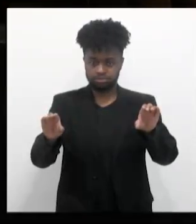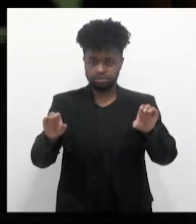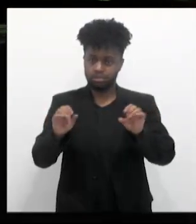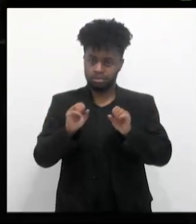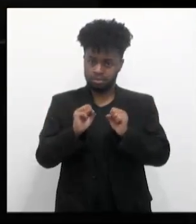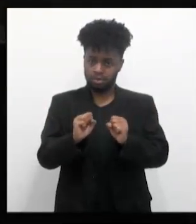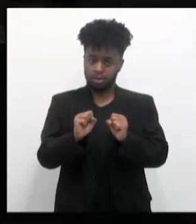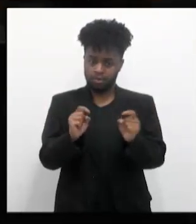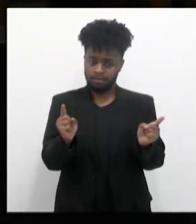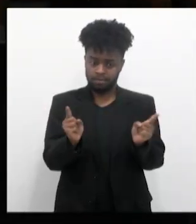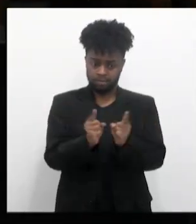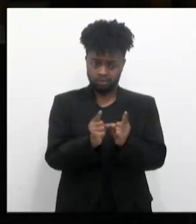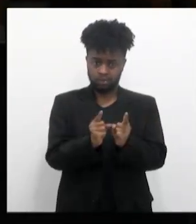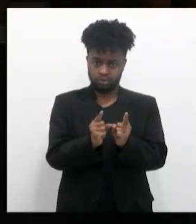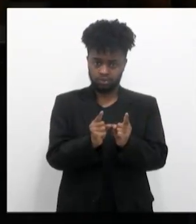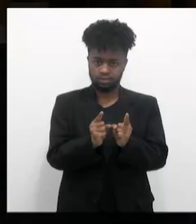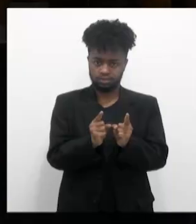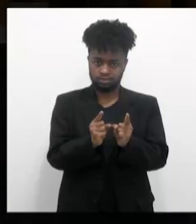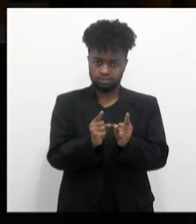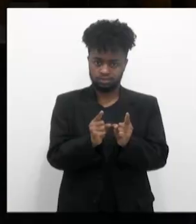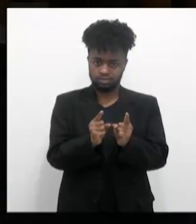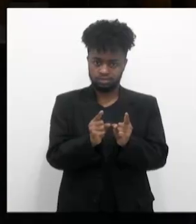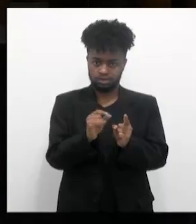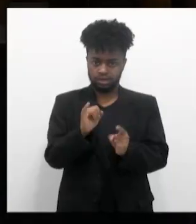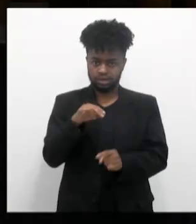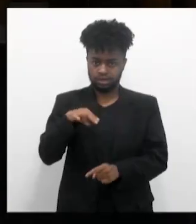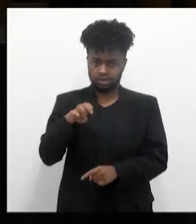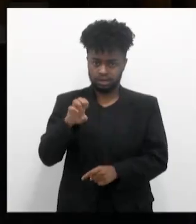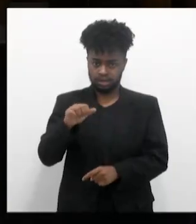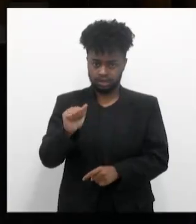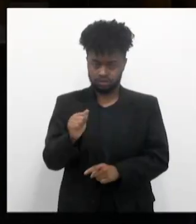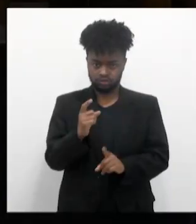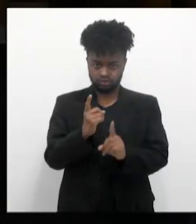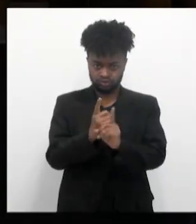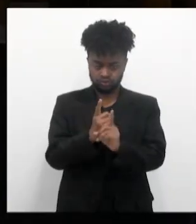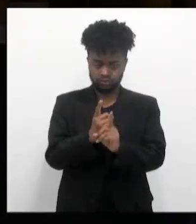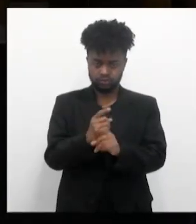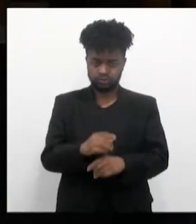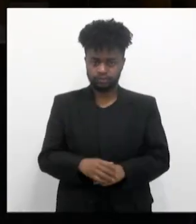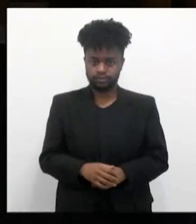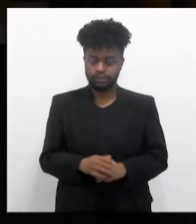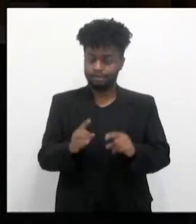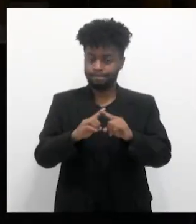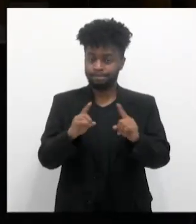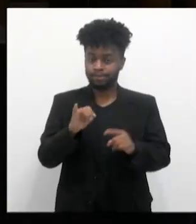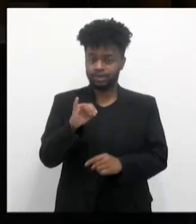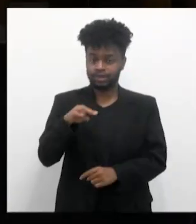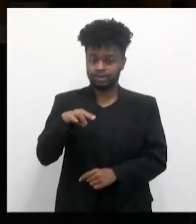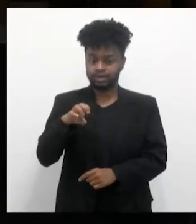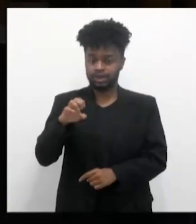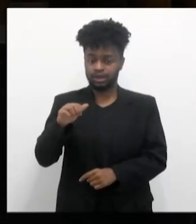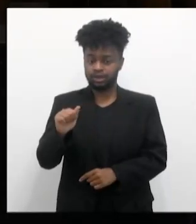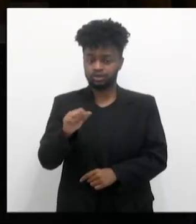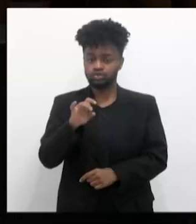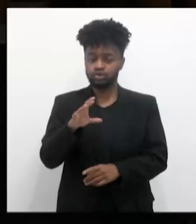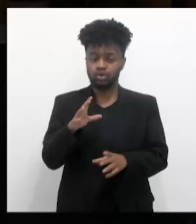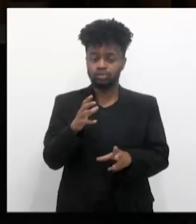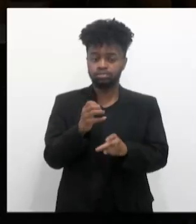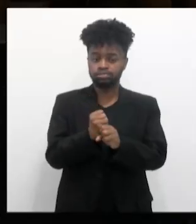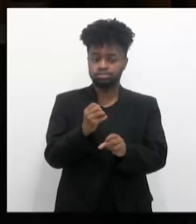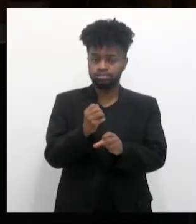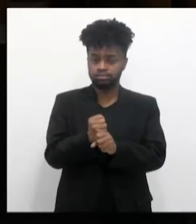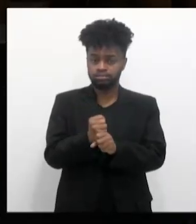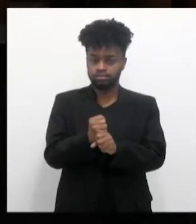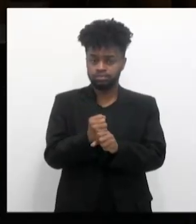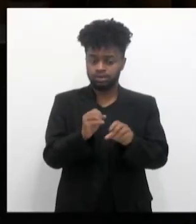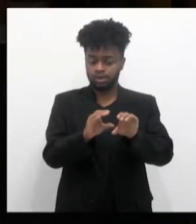poderia ser menor, constatado pelo INEA. Mas o INEA só computou a